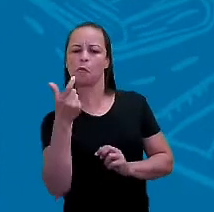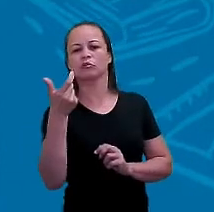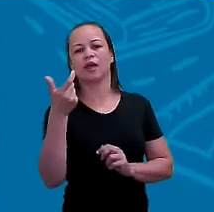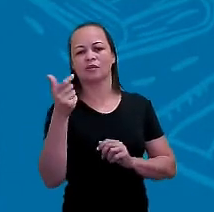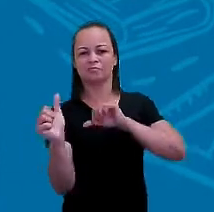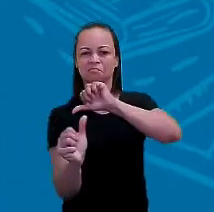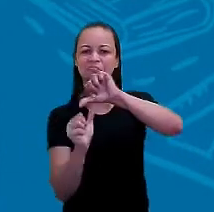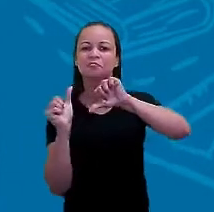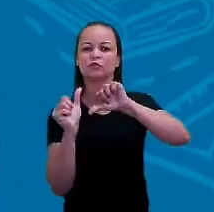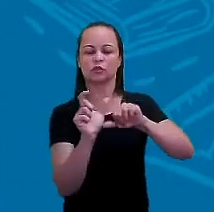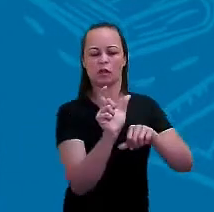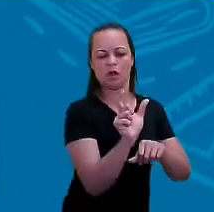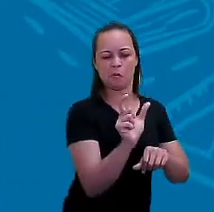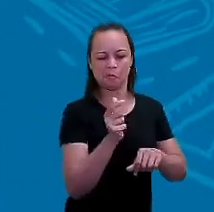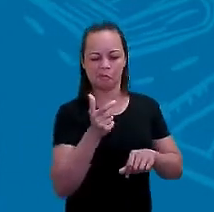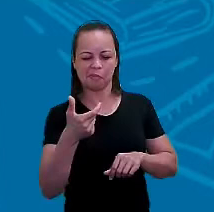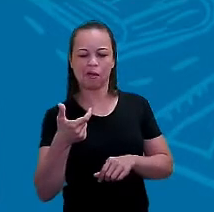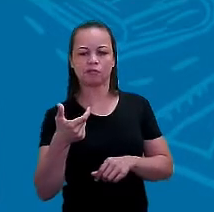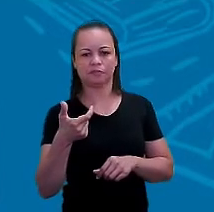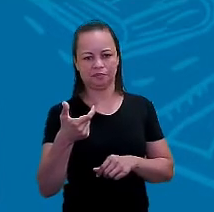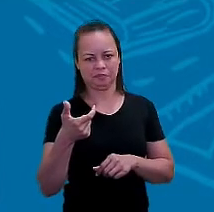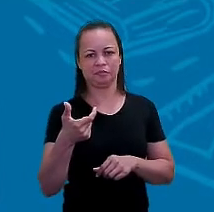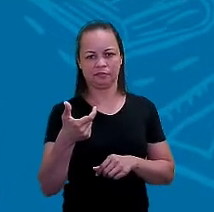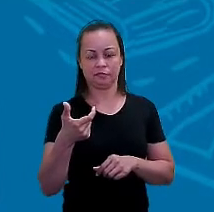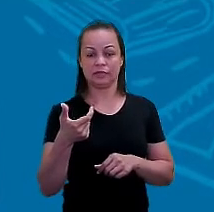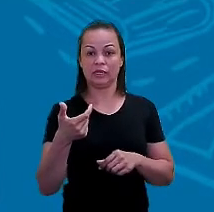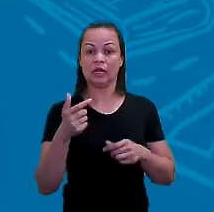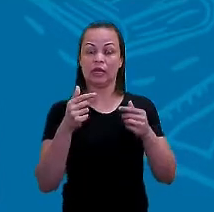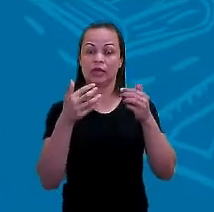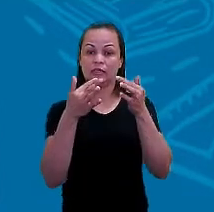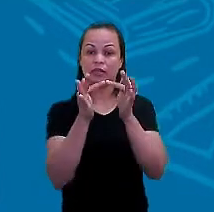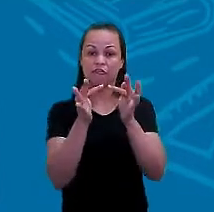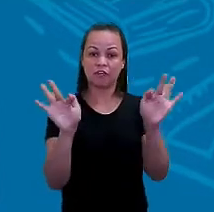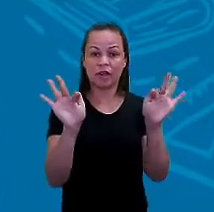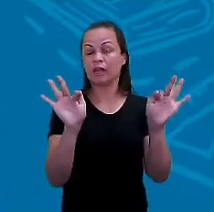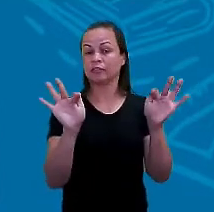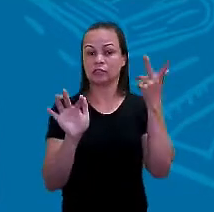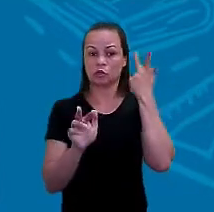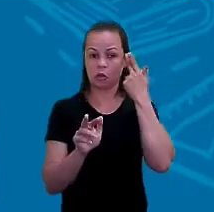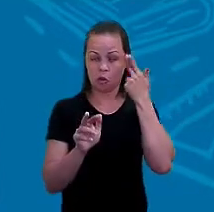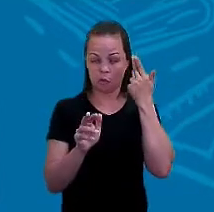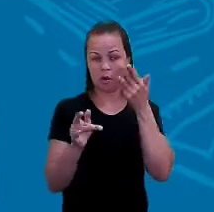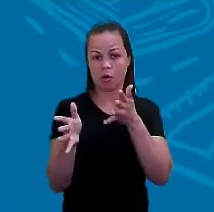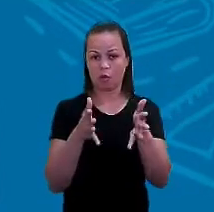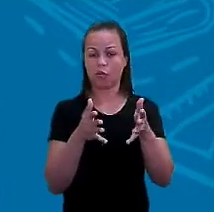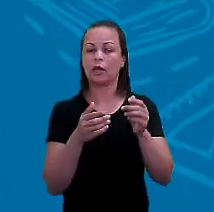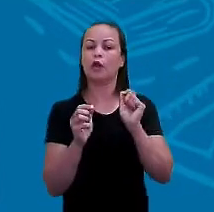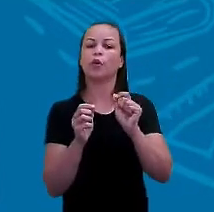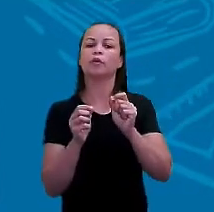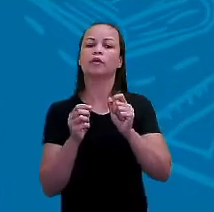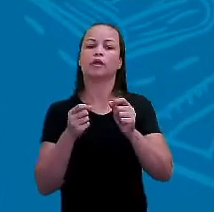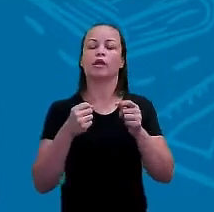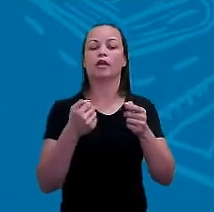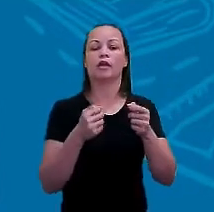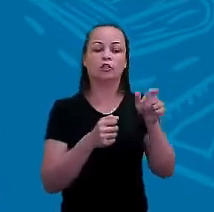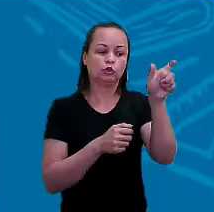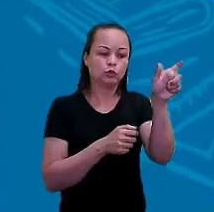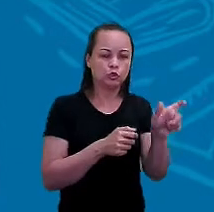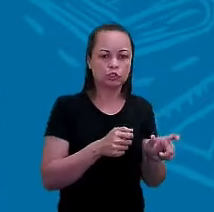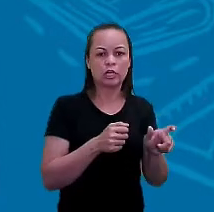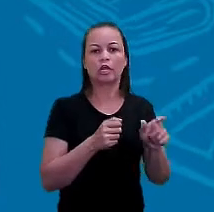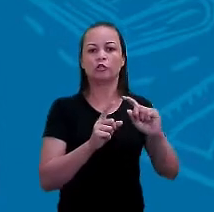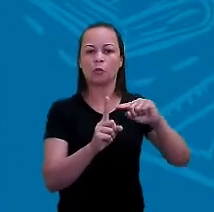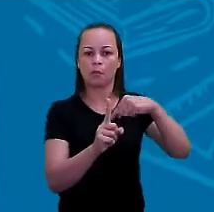de posição. A frase normal, que a gente vai trabalhar daqui a pouco com frase, ela segue, é sujeito, verbo,